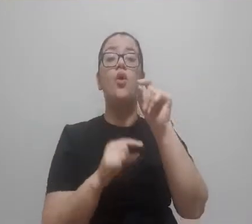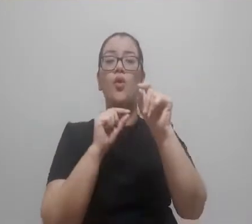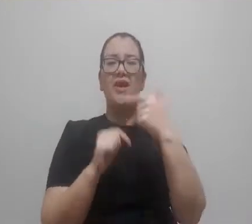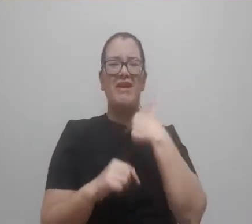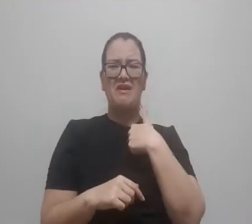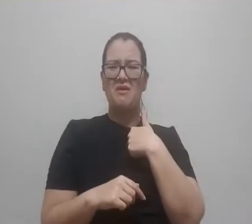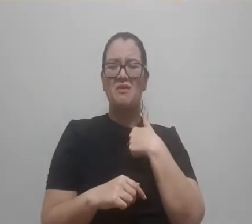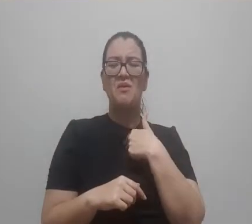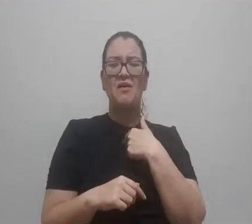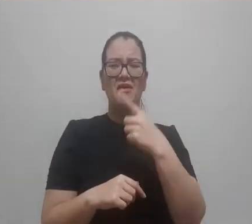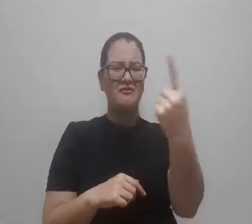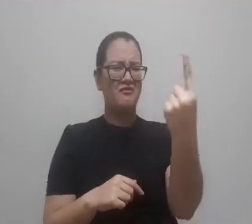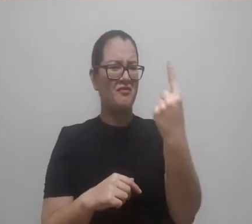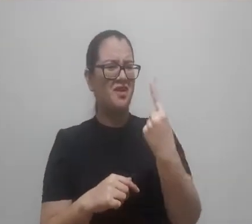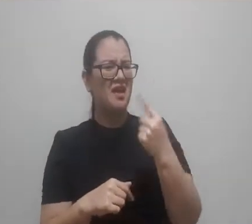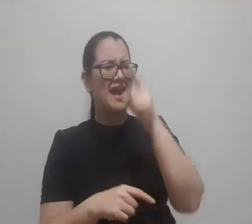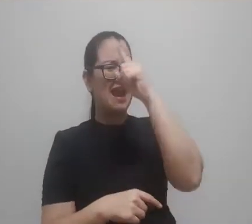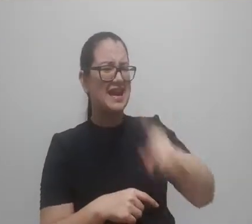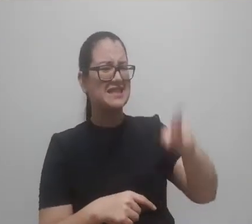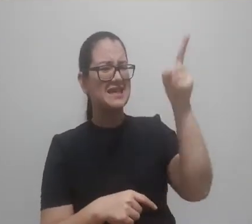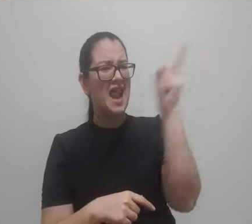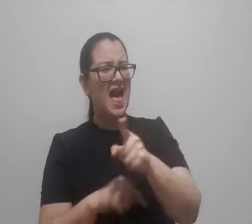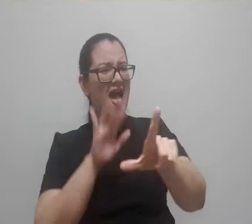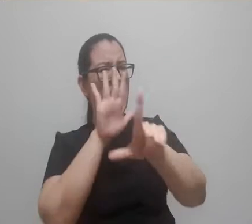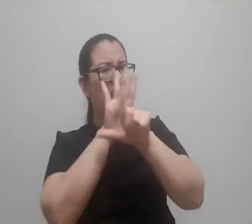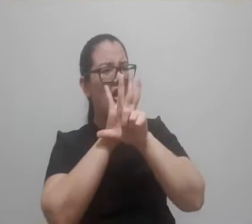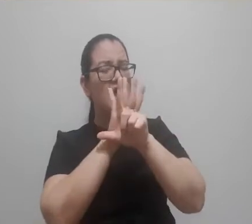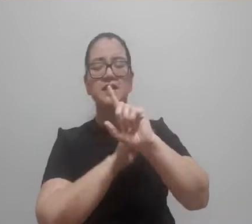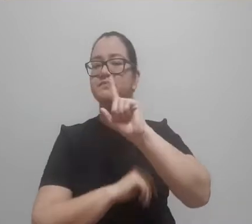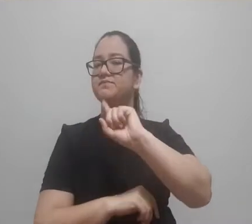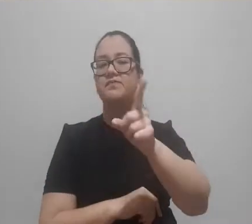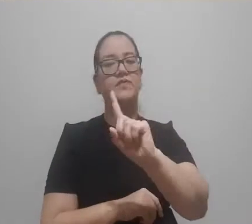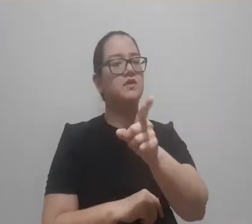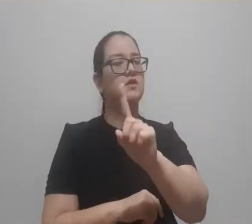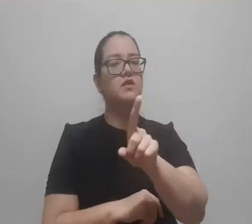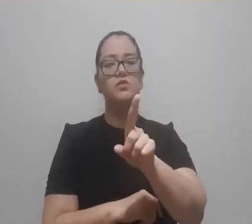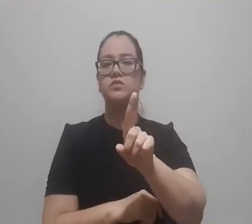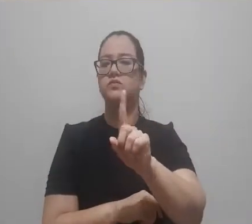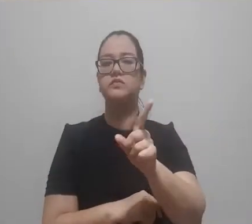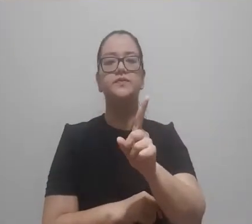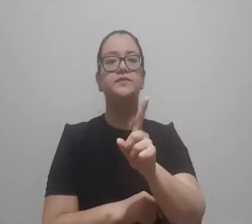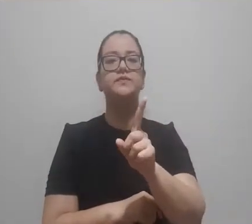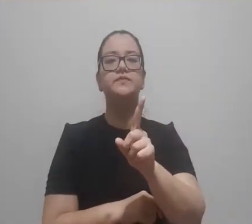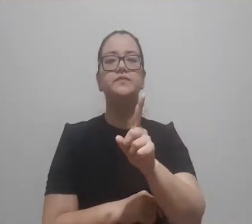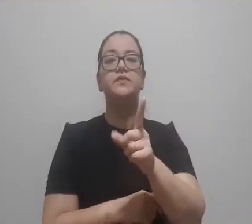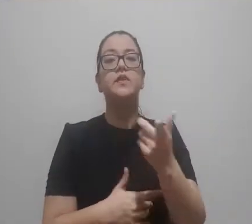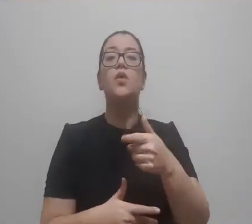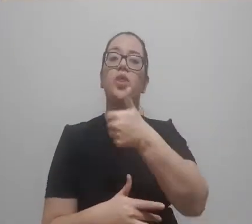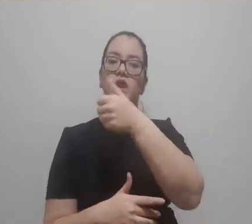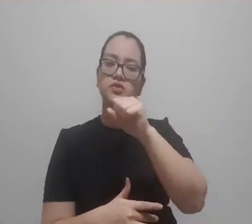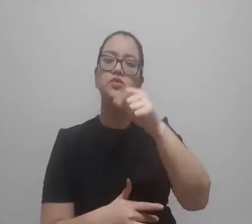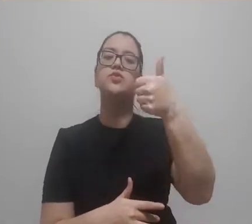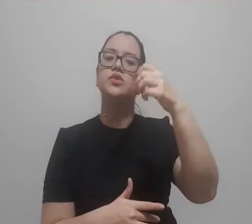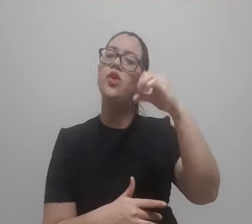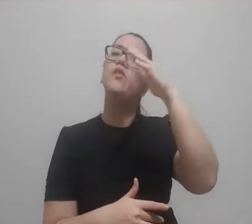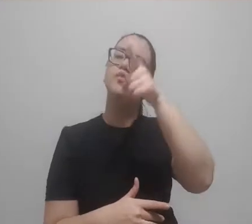profetas. Não vim para revogar, mas para cumprir. E ele vai no 18 e 19, dando continuidade a isso. Então ele está